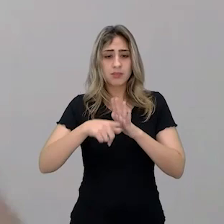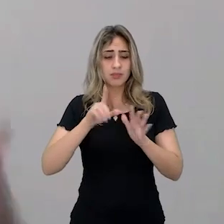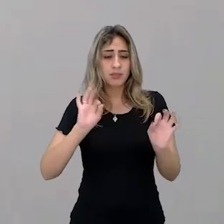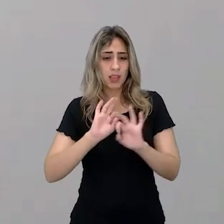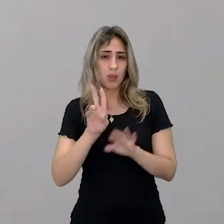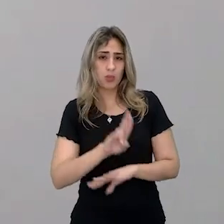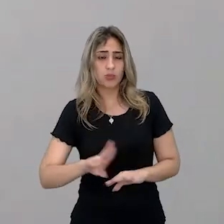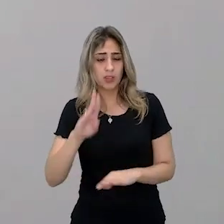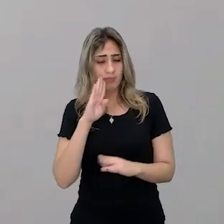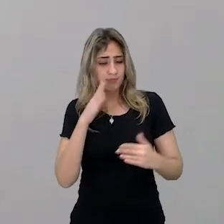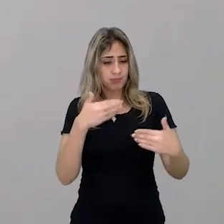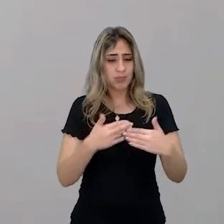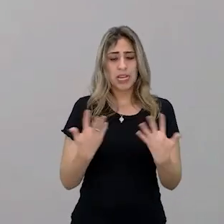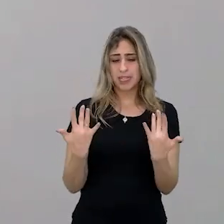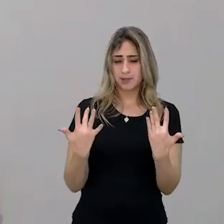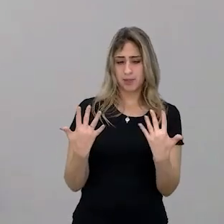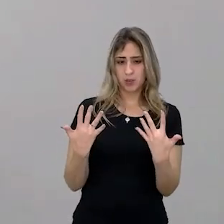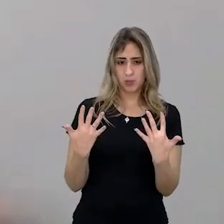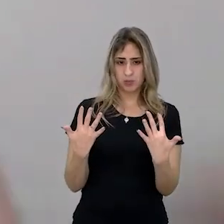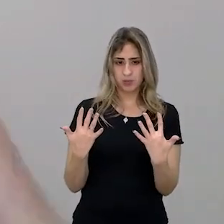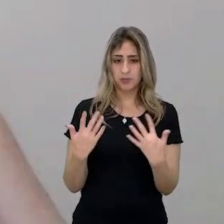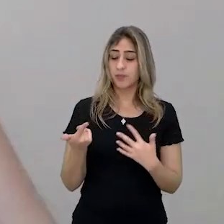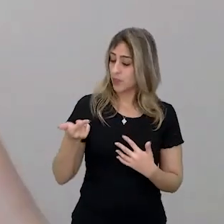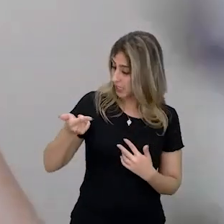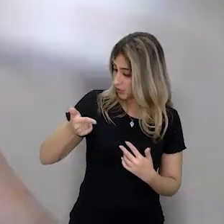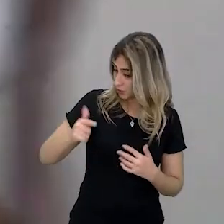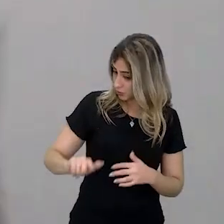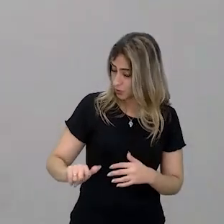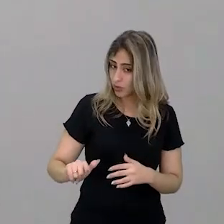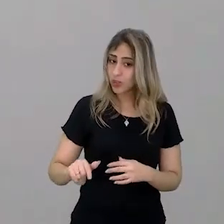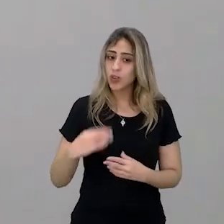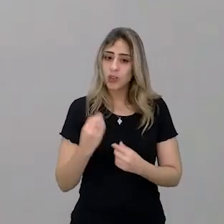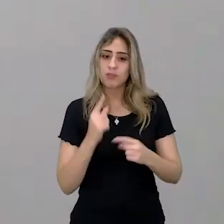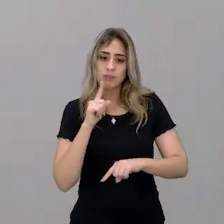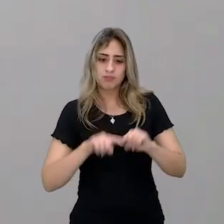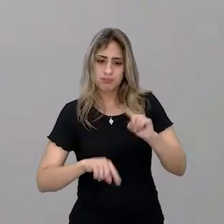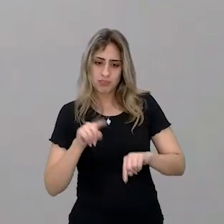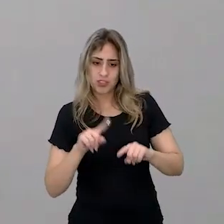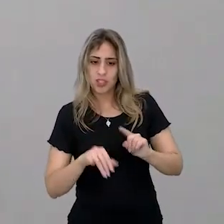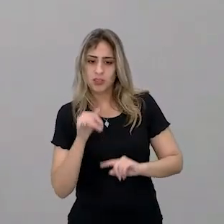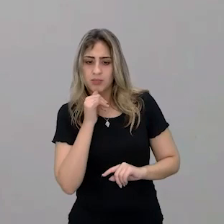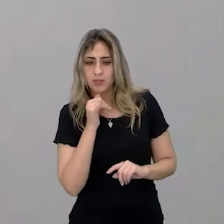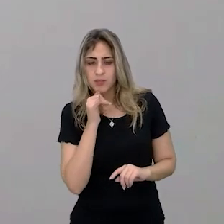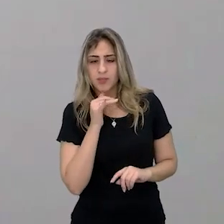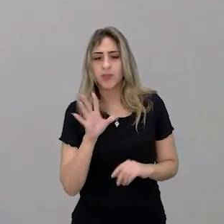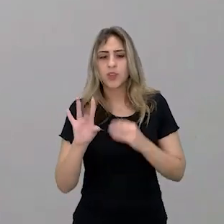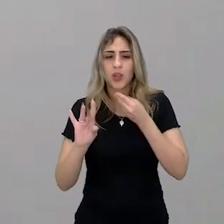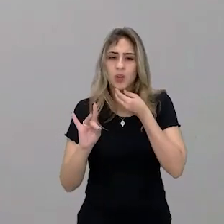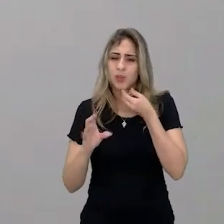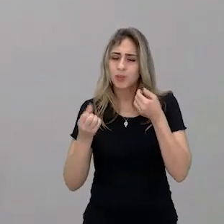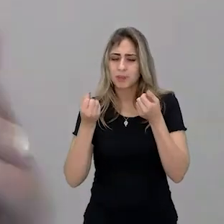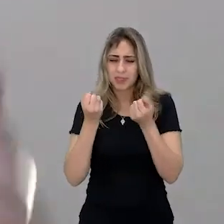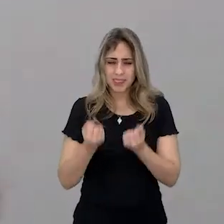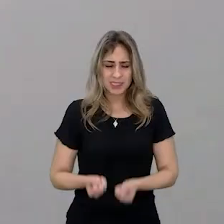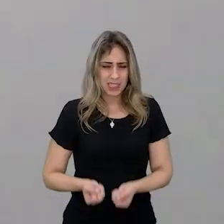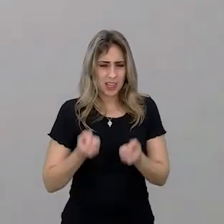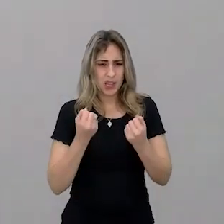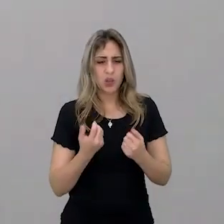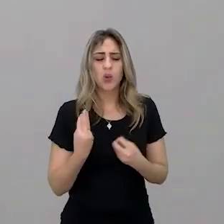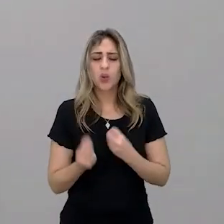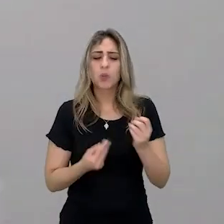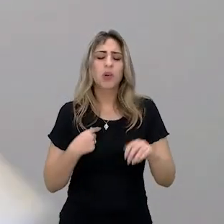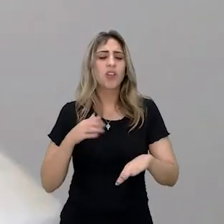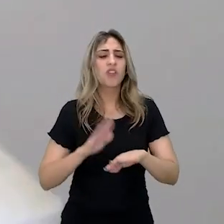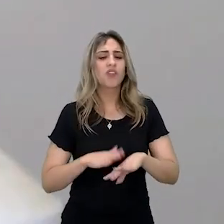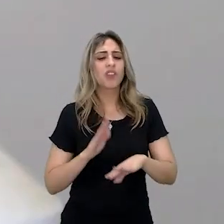sem usar diretamente as mãos? Novamente, então eu estou com esse objeto aqui, um tubo de cola, pesado. Como que eu faço